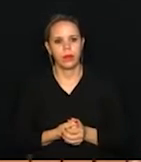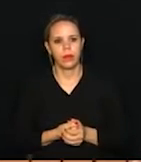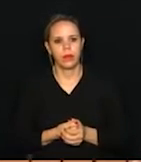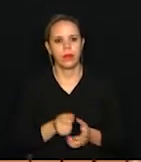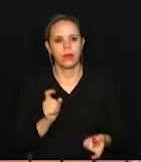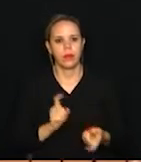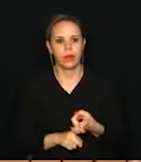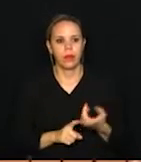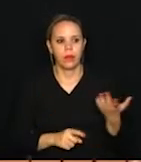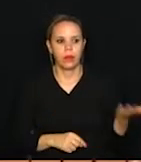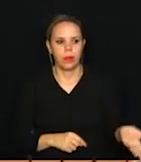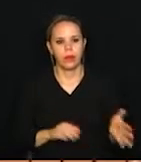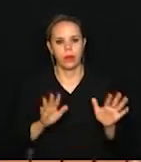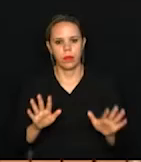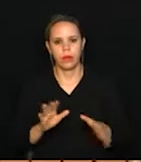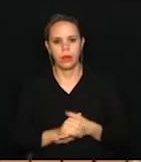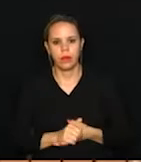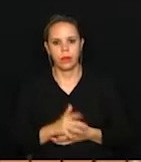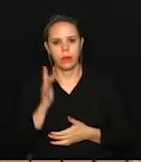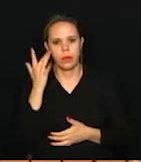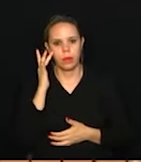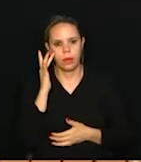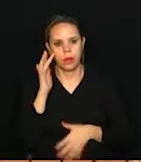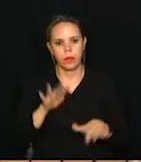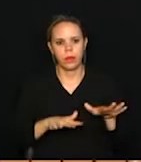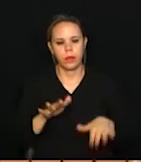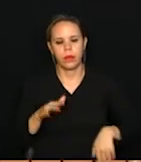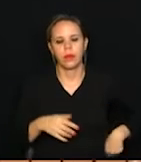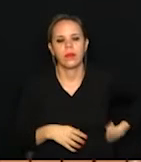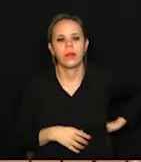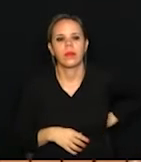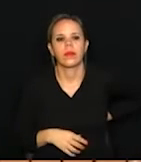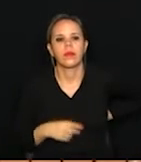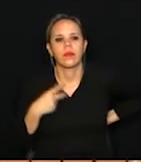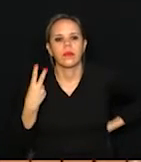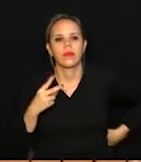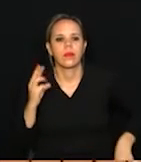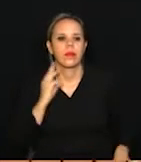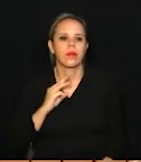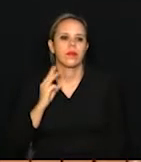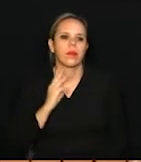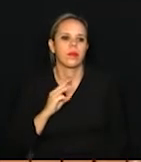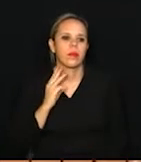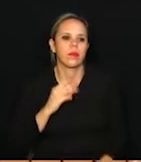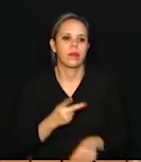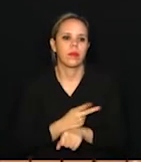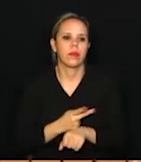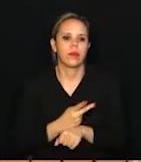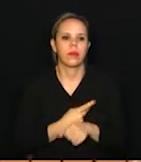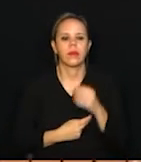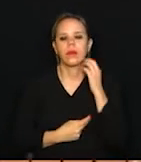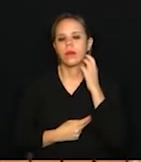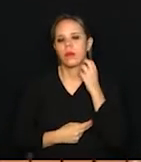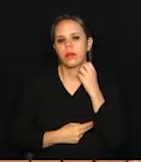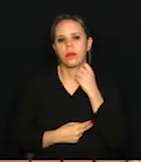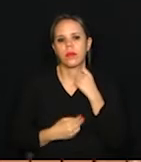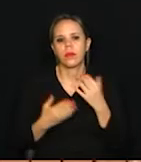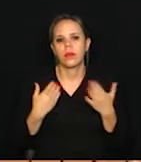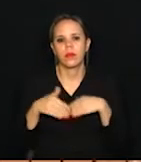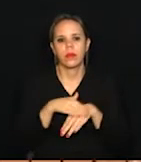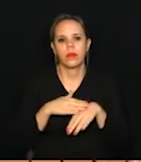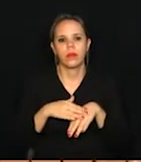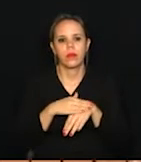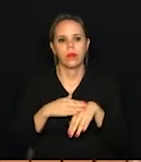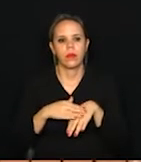punitivo, mas eu acho que muitas vezes, como até o vereador Cecílio Santos nos procurou, nós debatemos e conversamos